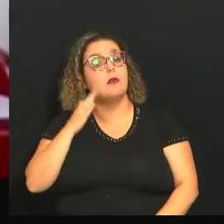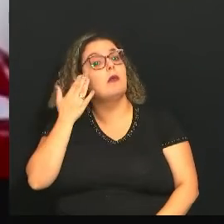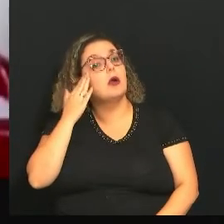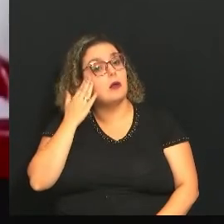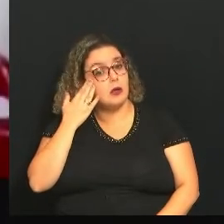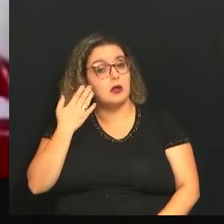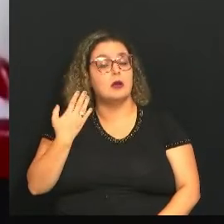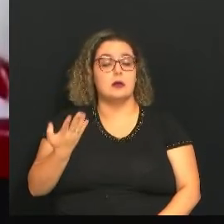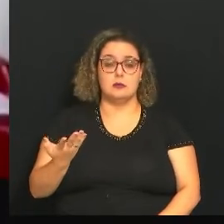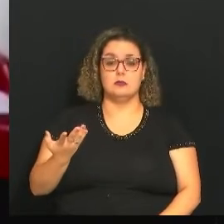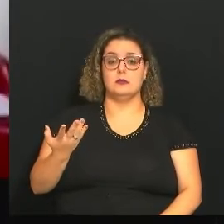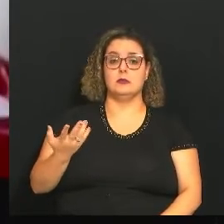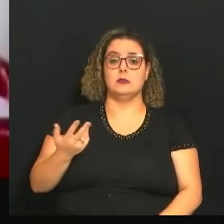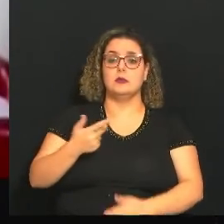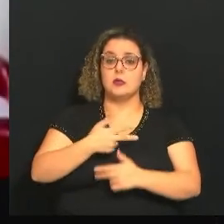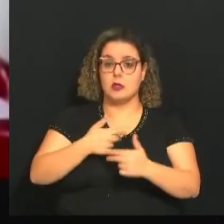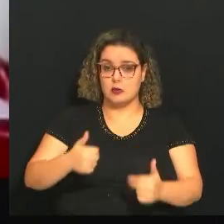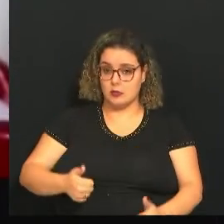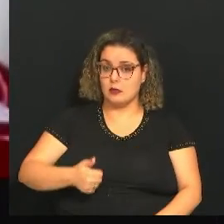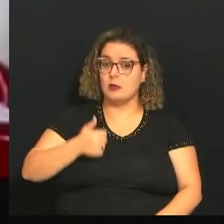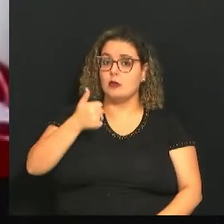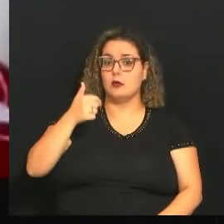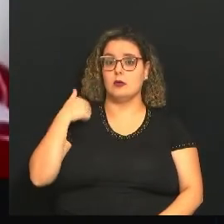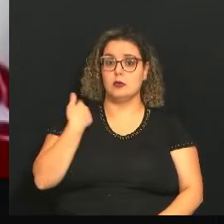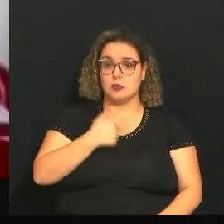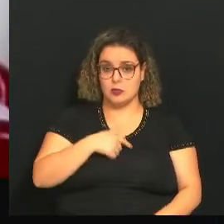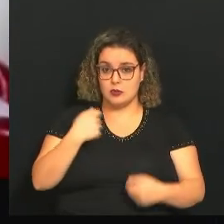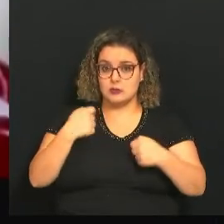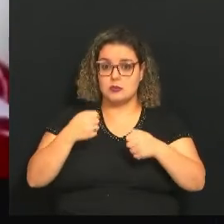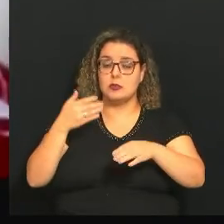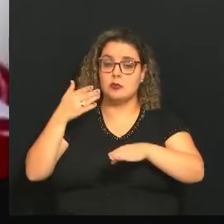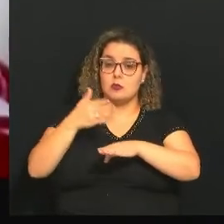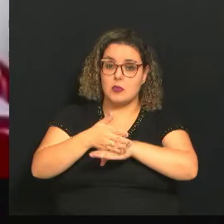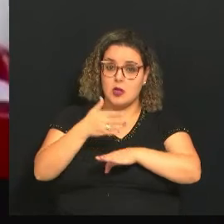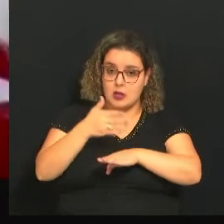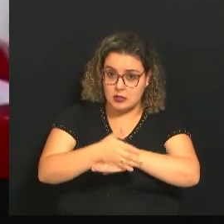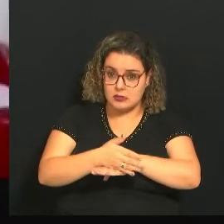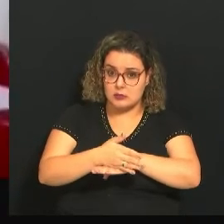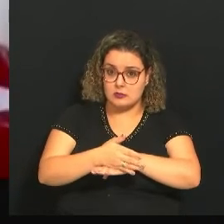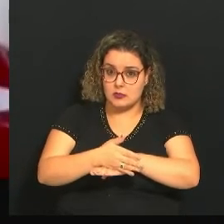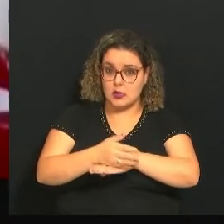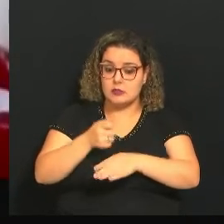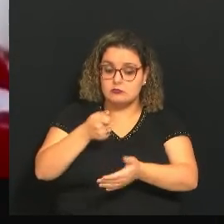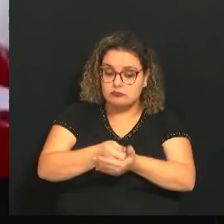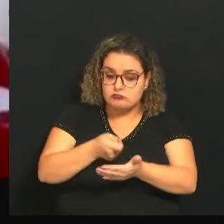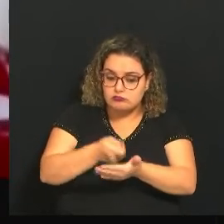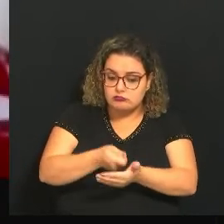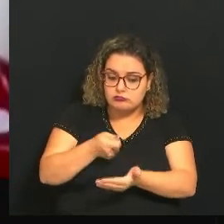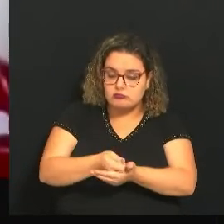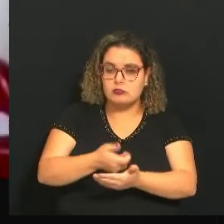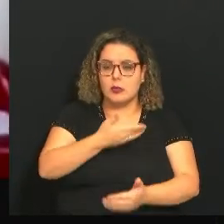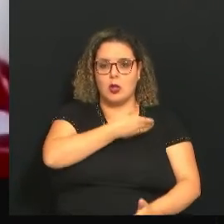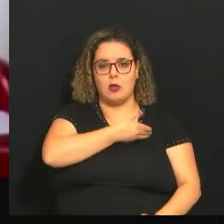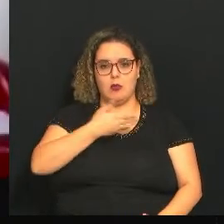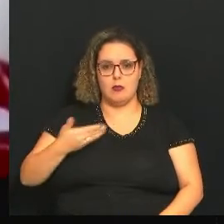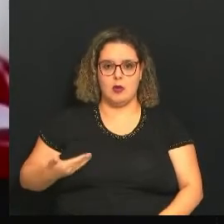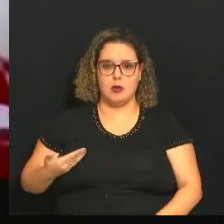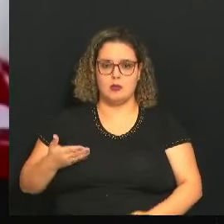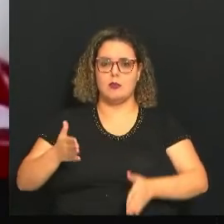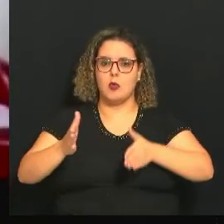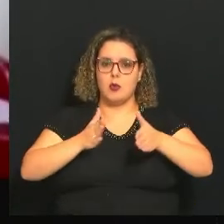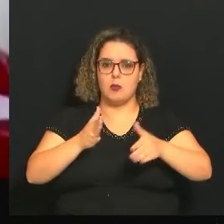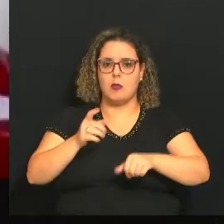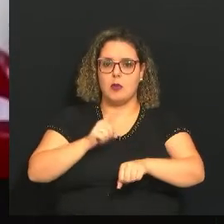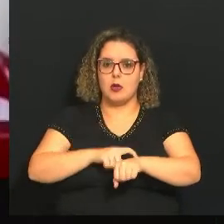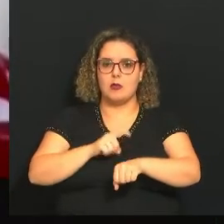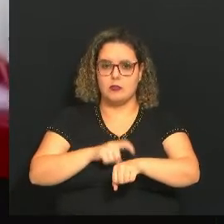coisas darem certo, a gente tem que participar e pressionar o governo na hora correta, que é a hora da LOA,